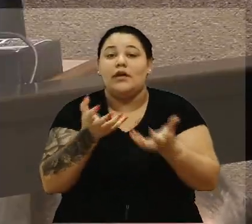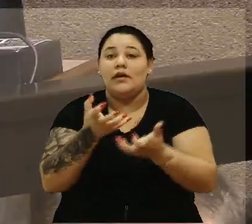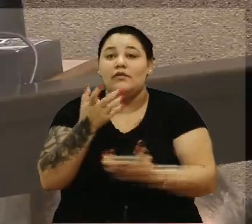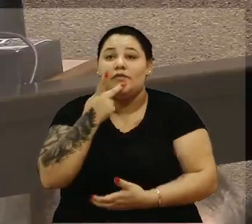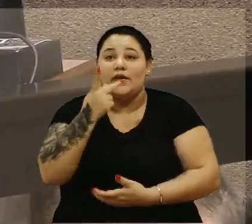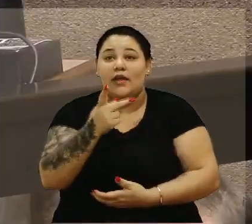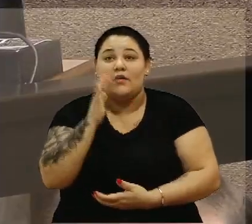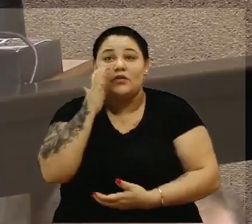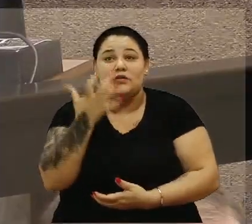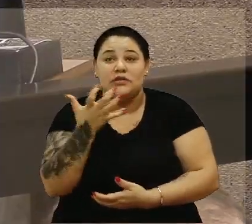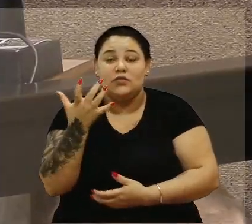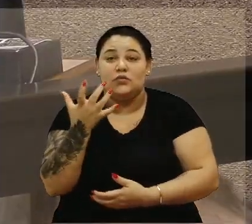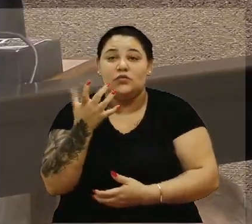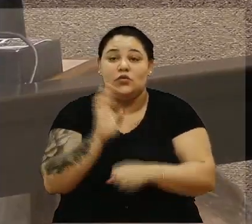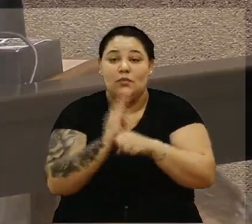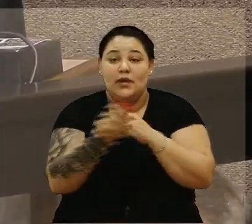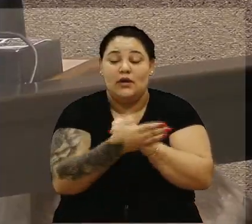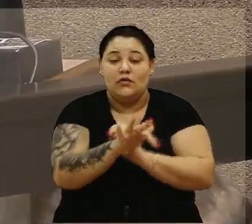5 de abril, né?